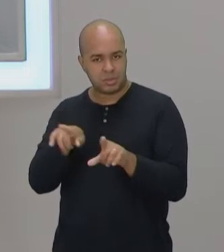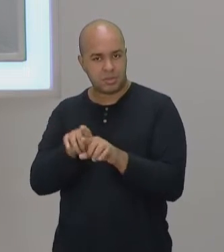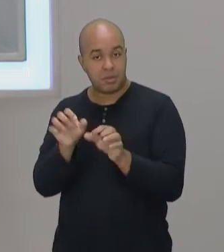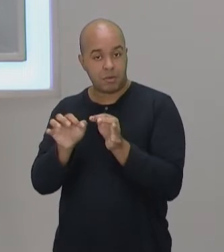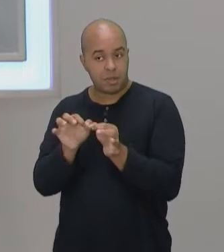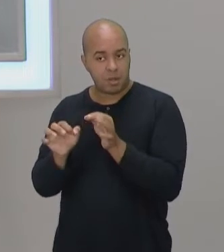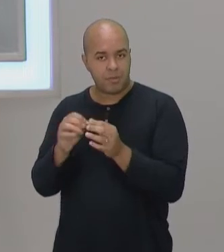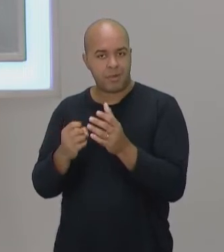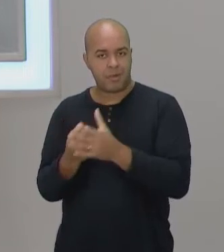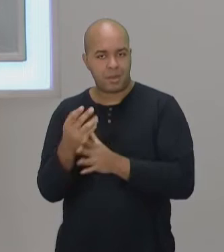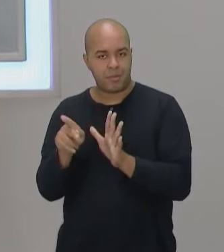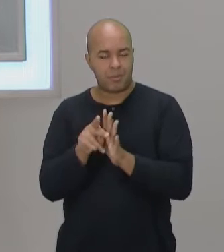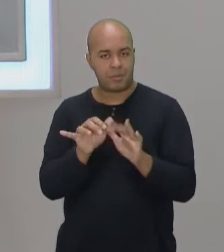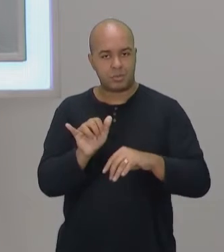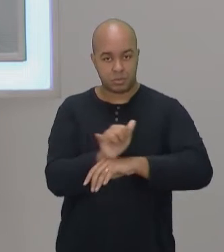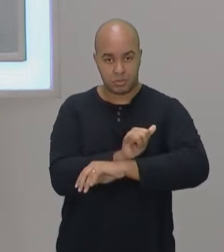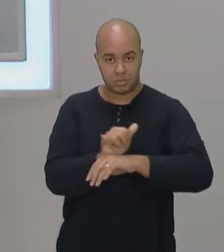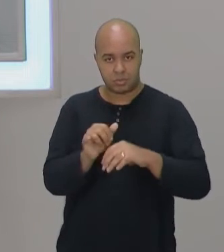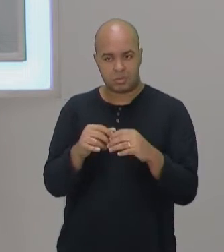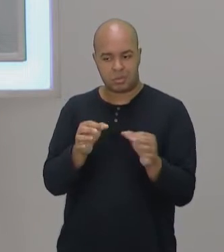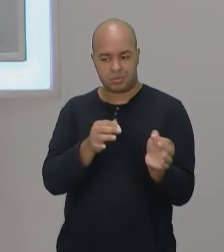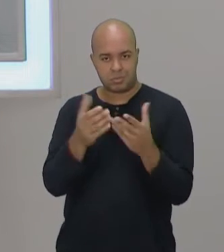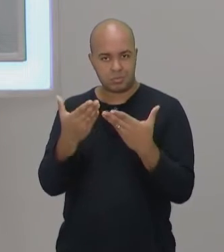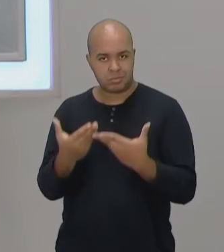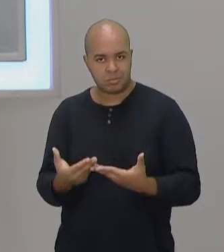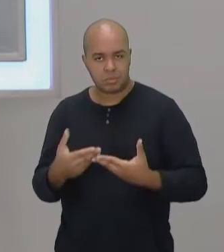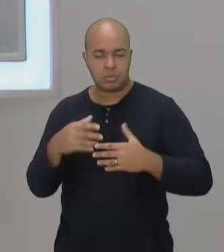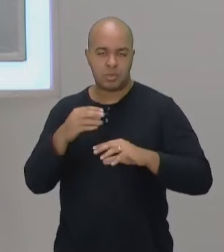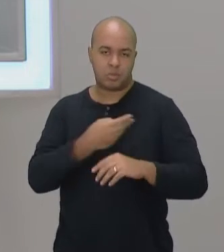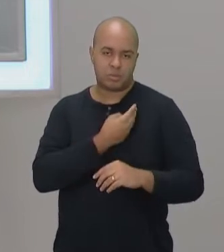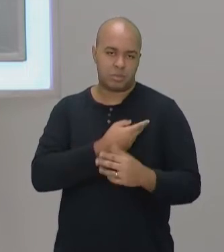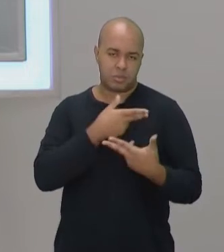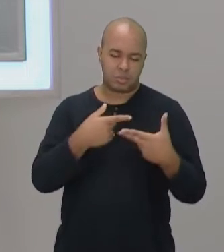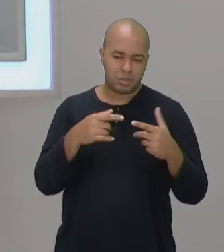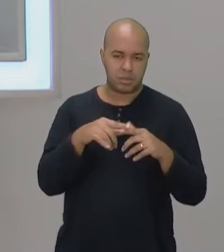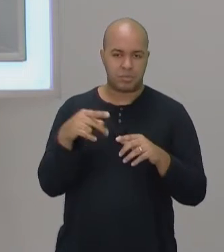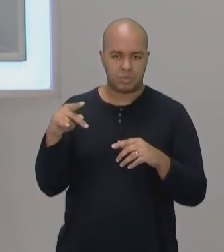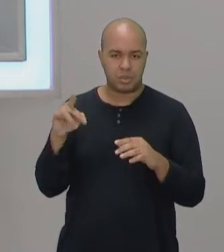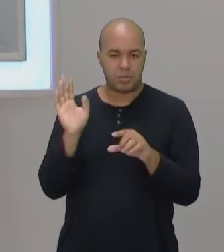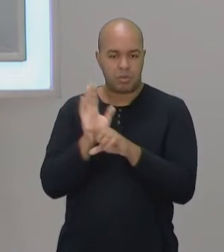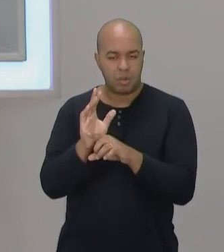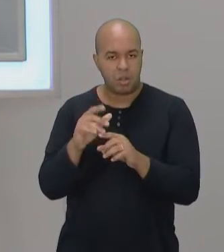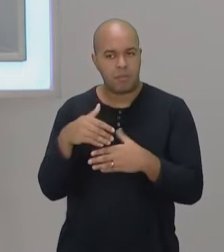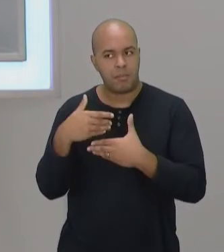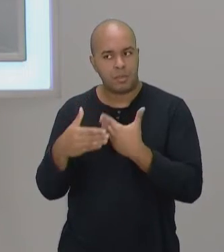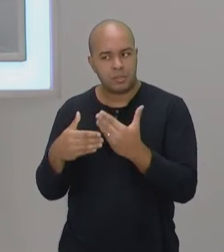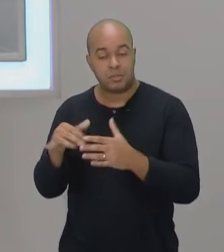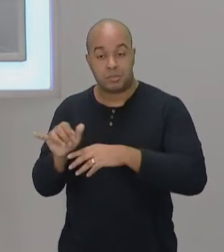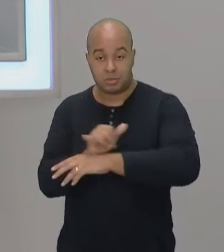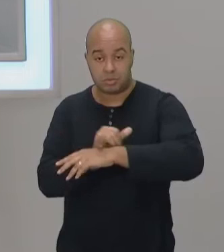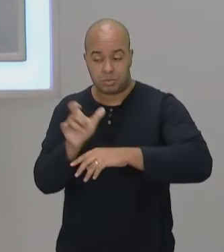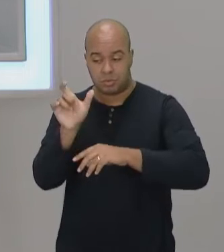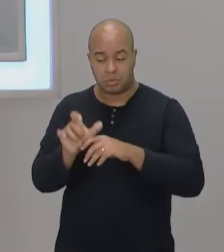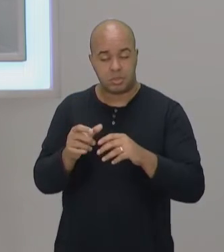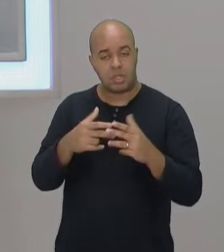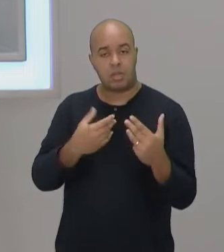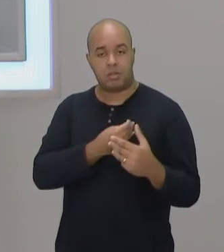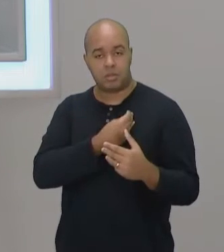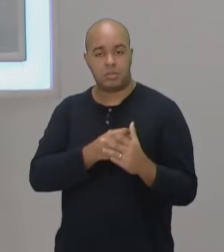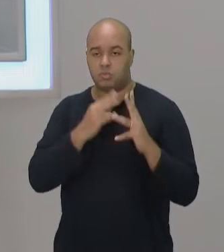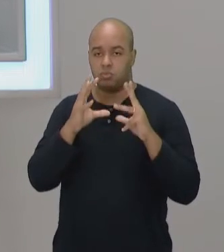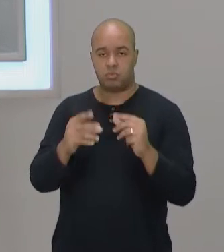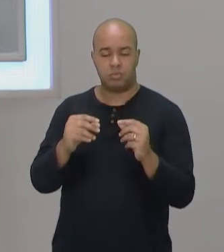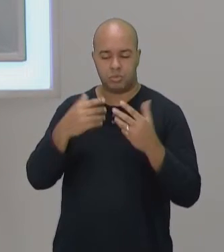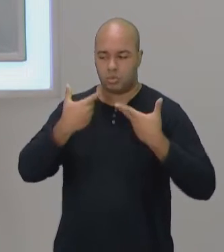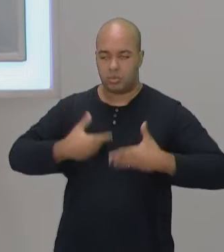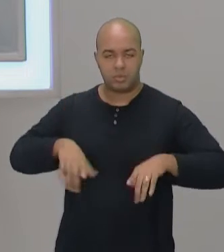como formadoras das estruturas corporais dos seres vivos. Então, as proteínas participam da parte estrutural de um ser vivo, tudo no nosso